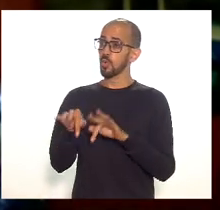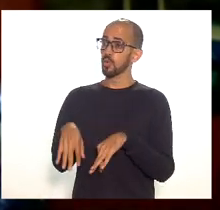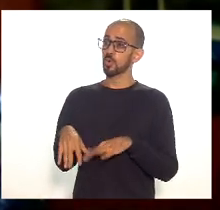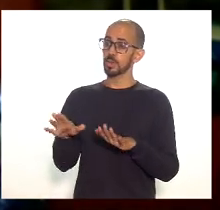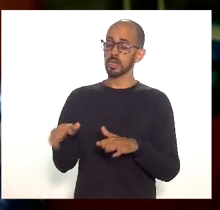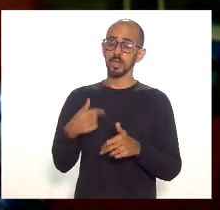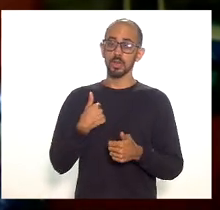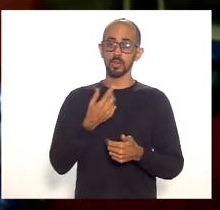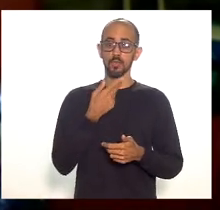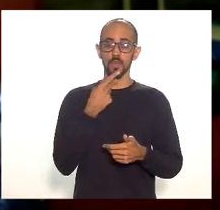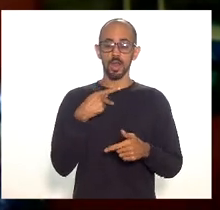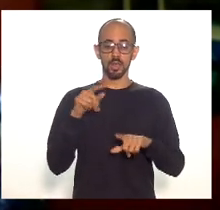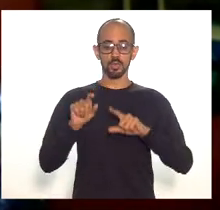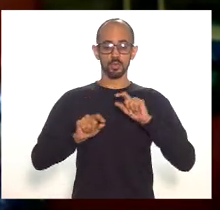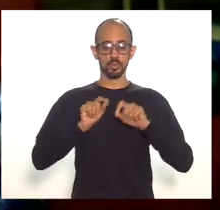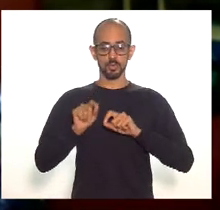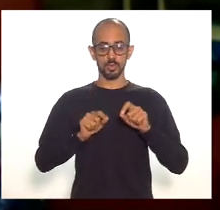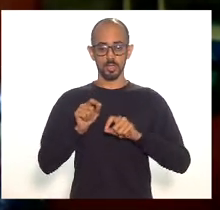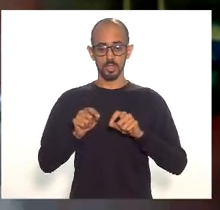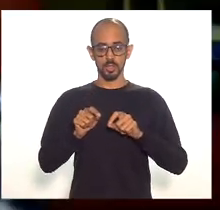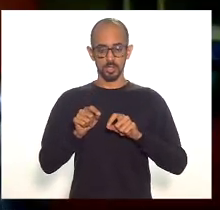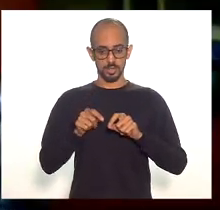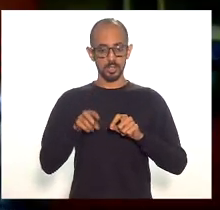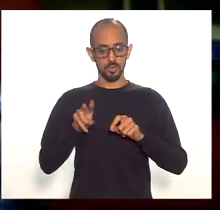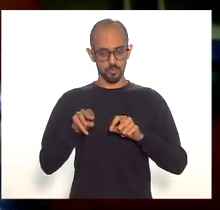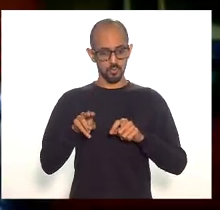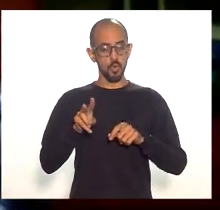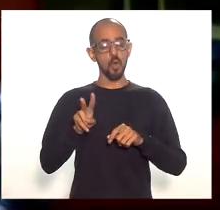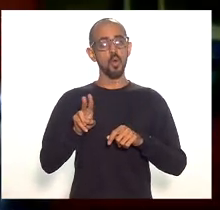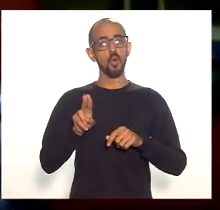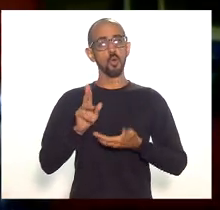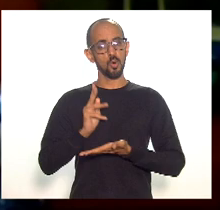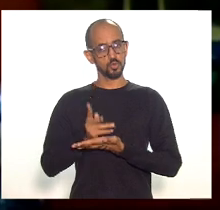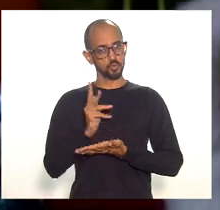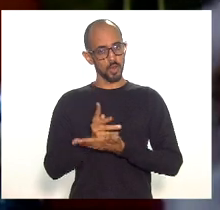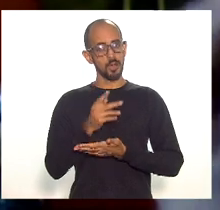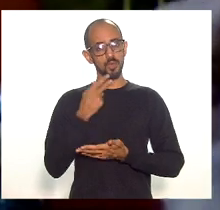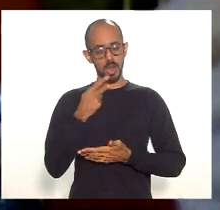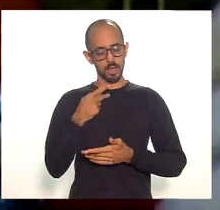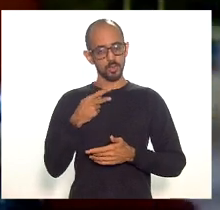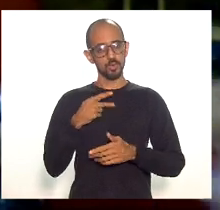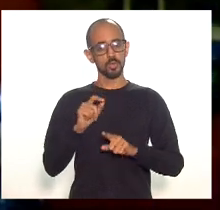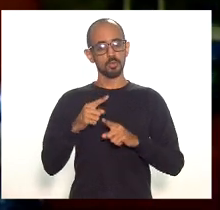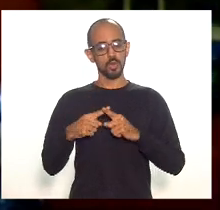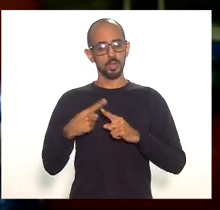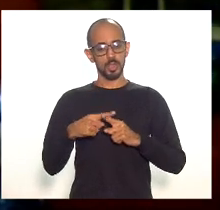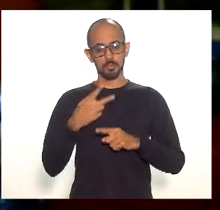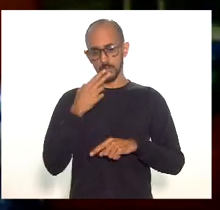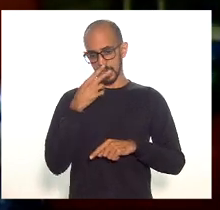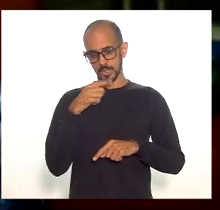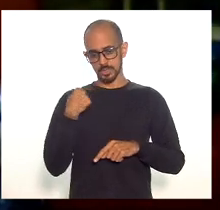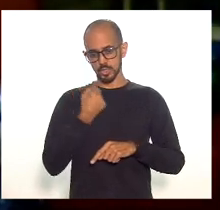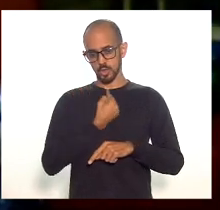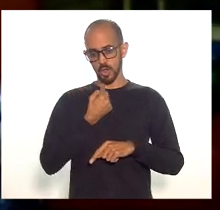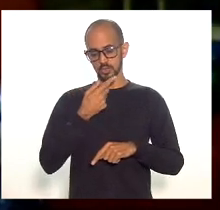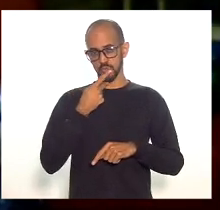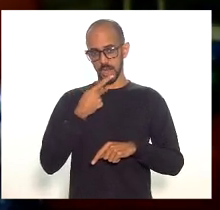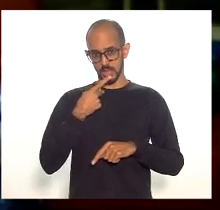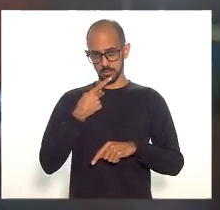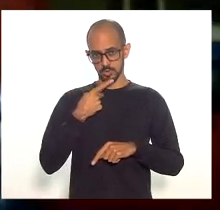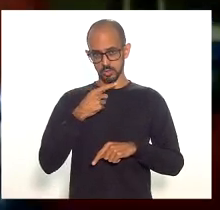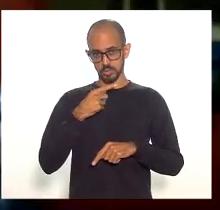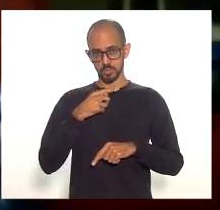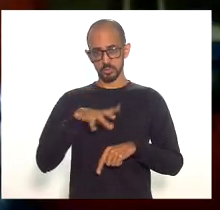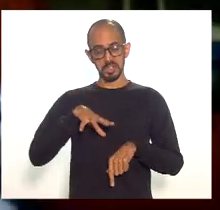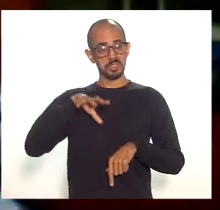seguinte, eu estou falando e vou continuar falando sempre, porque parece que a gente fala e entra num ouvido e